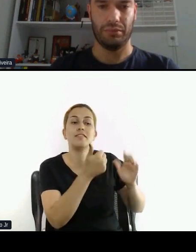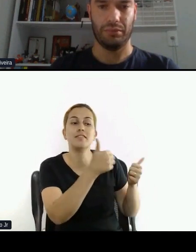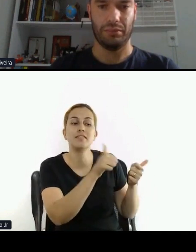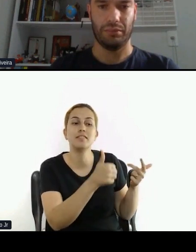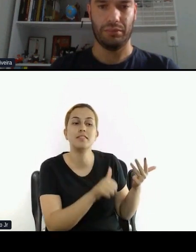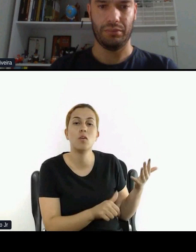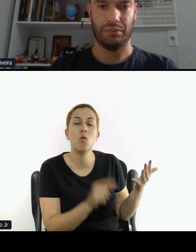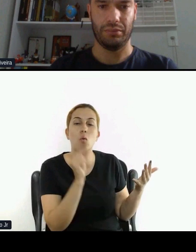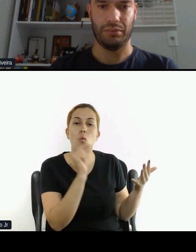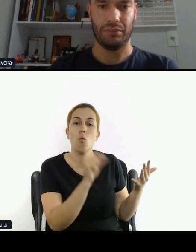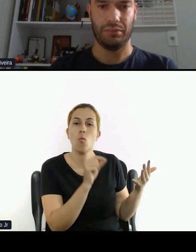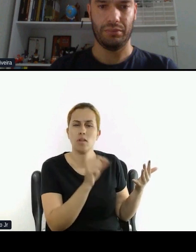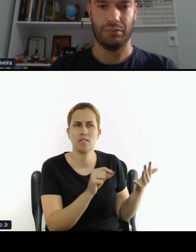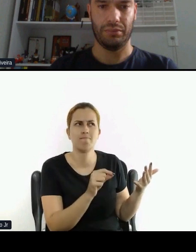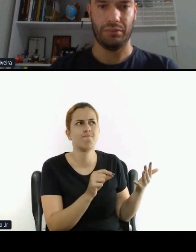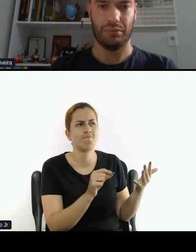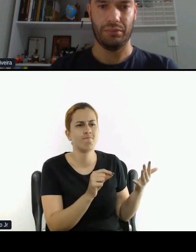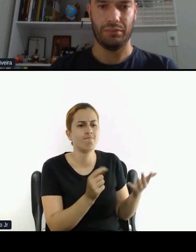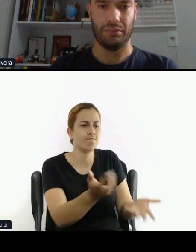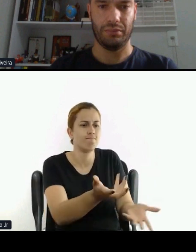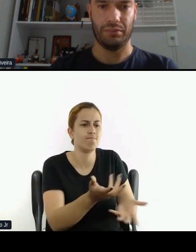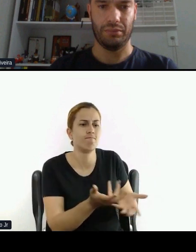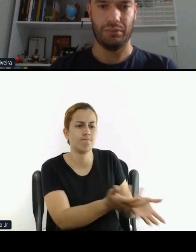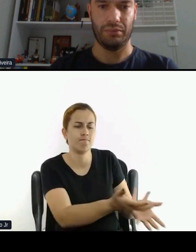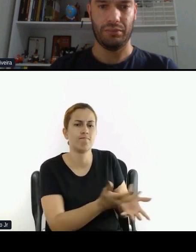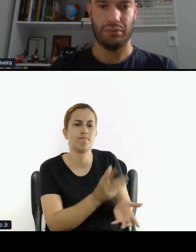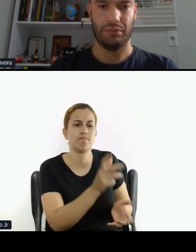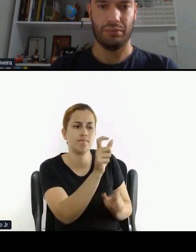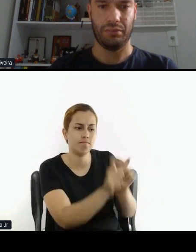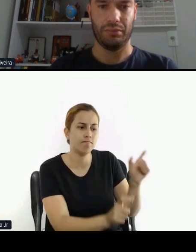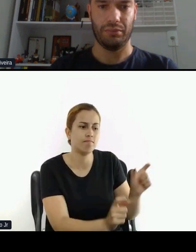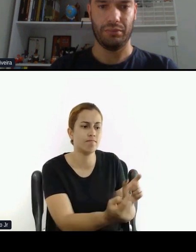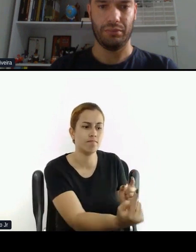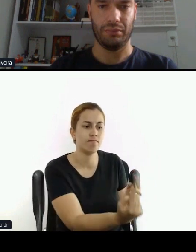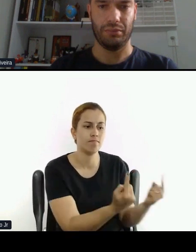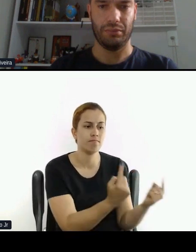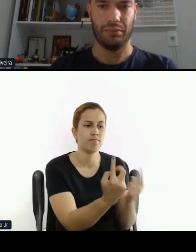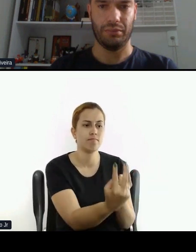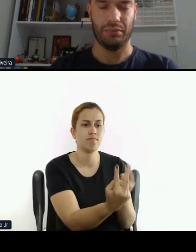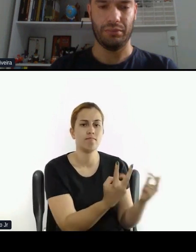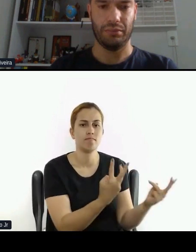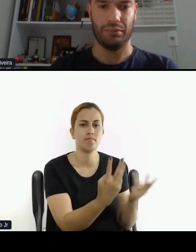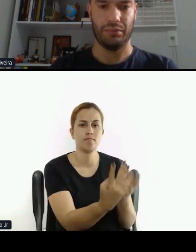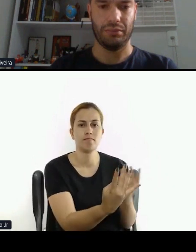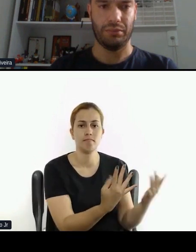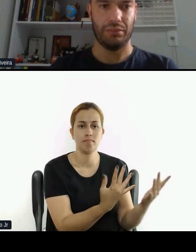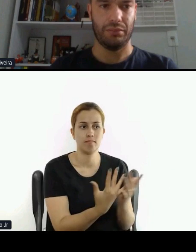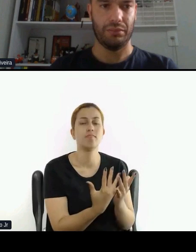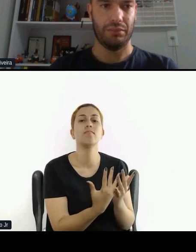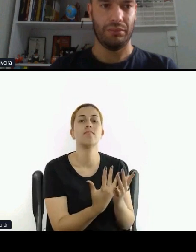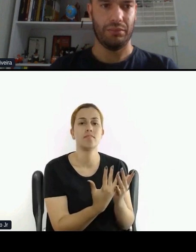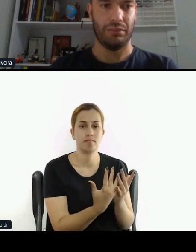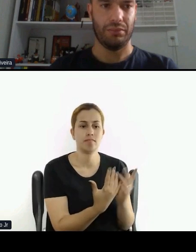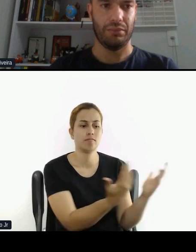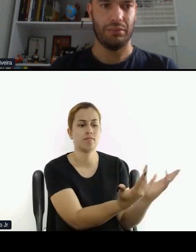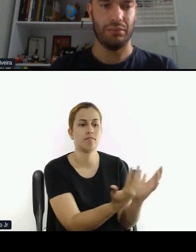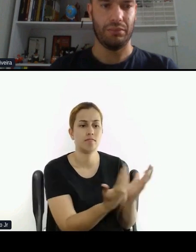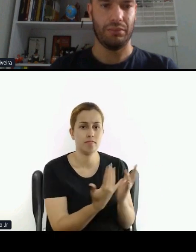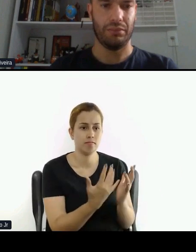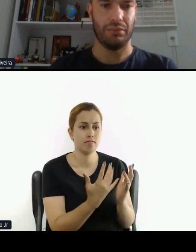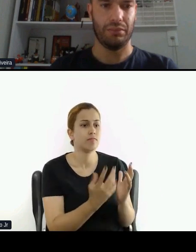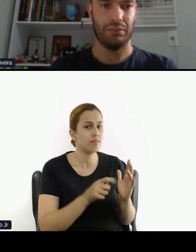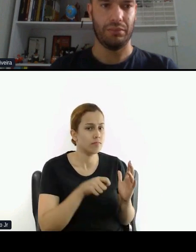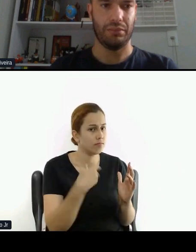de você trazer pessoas, contratar pessoas que têm pessoas com